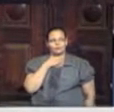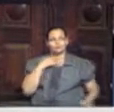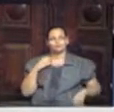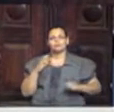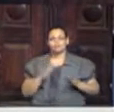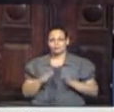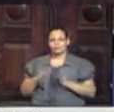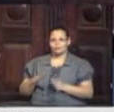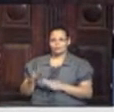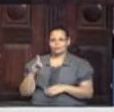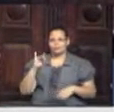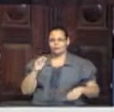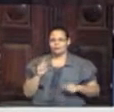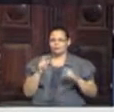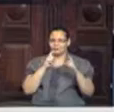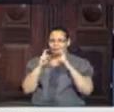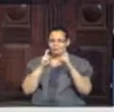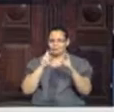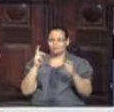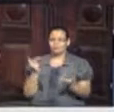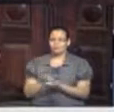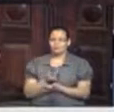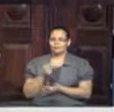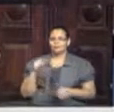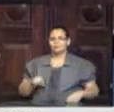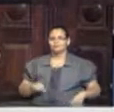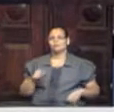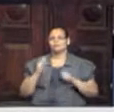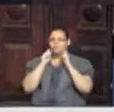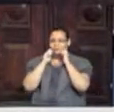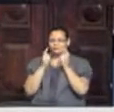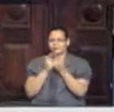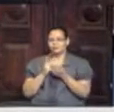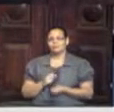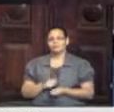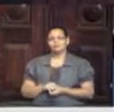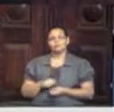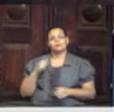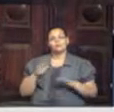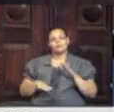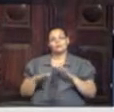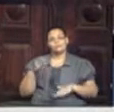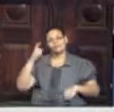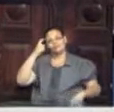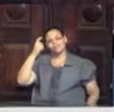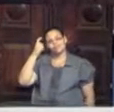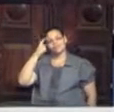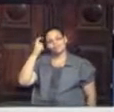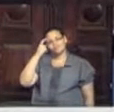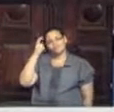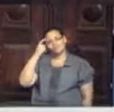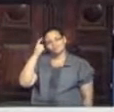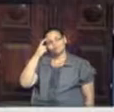dia dos debates que acontecem nesta casa. Eu, às vezes, fico pensando,